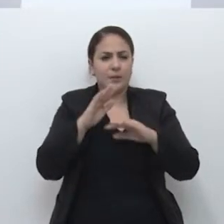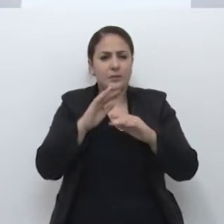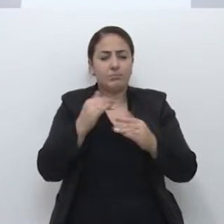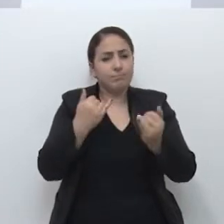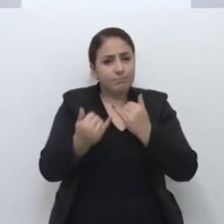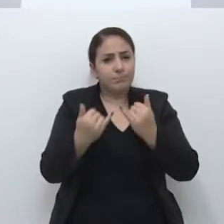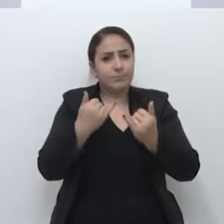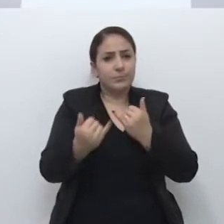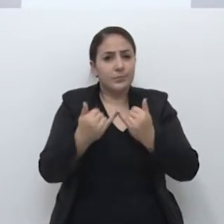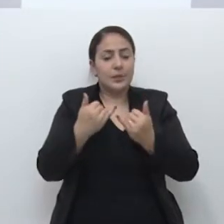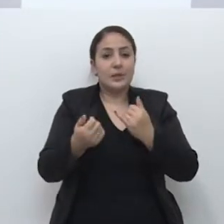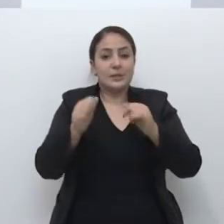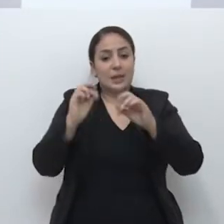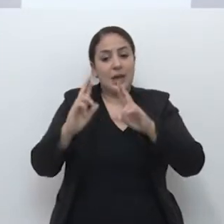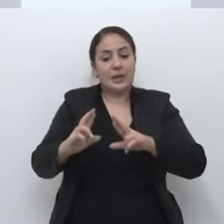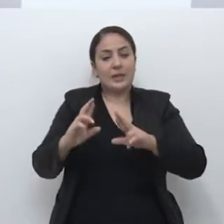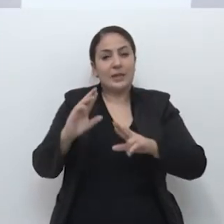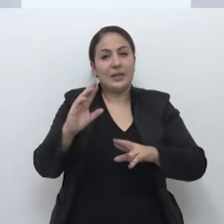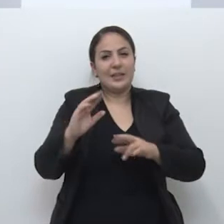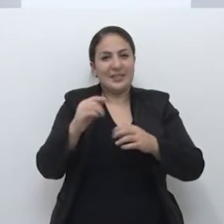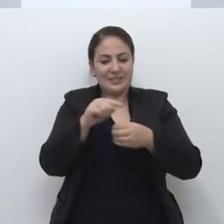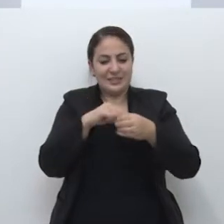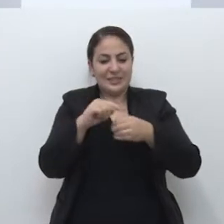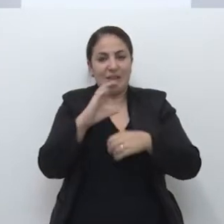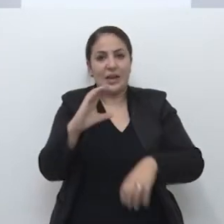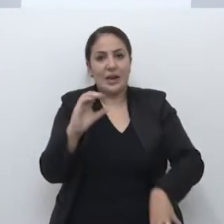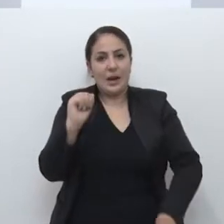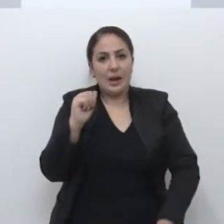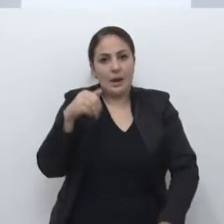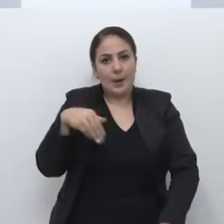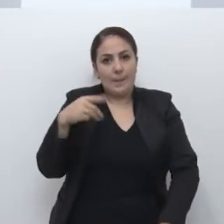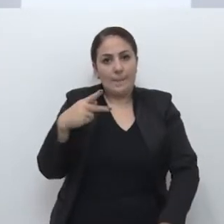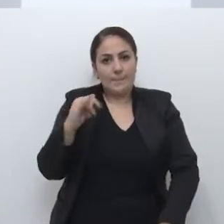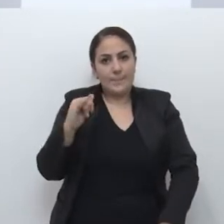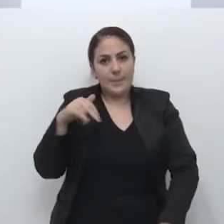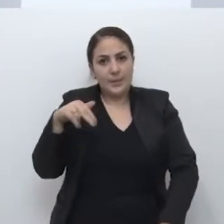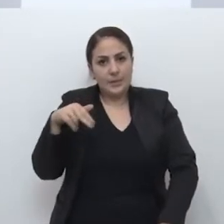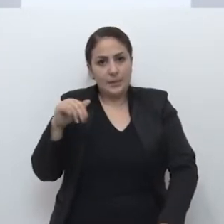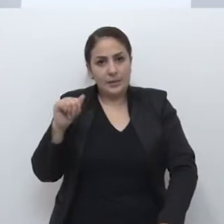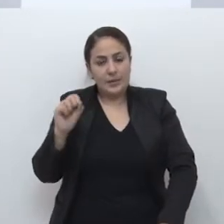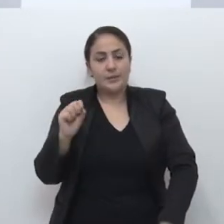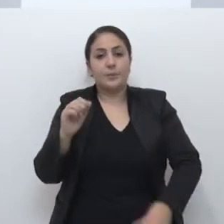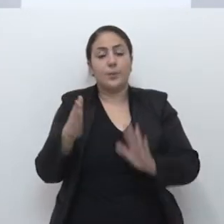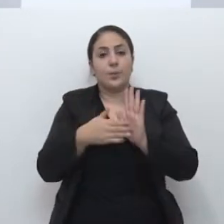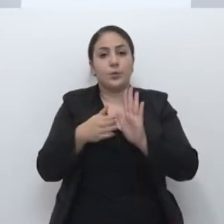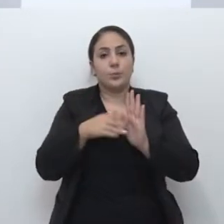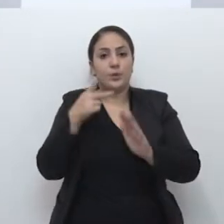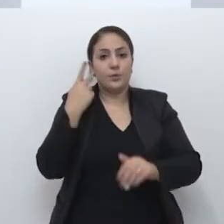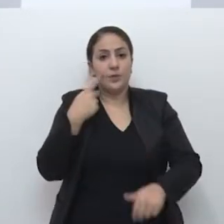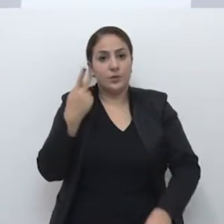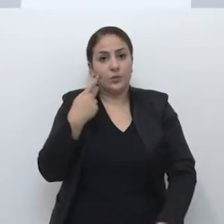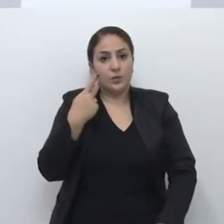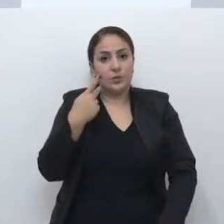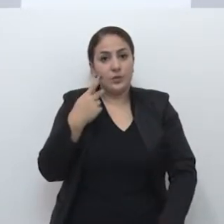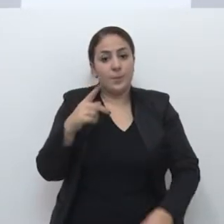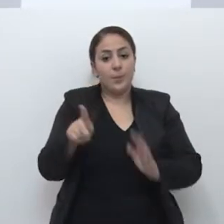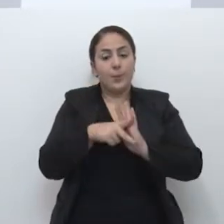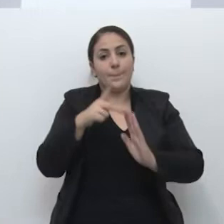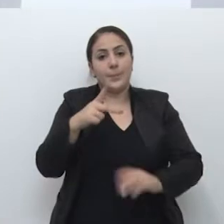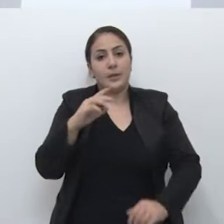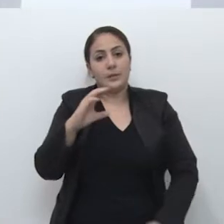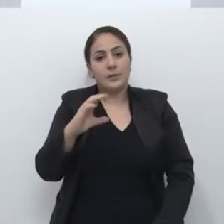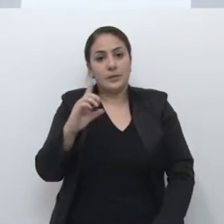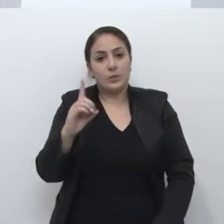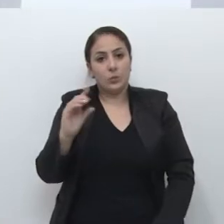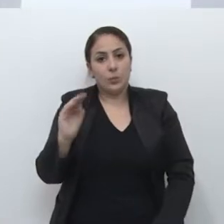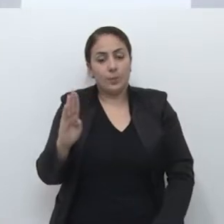bastante similar em Campinas, proposta pelo vereador Gustavo Peta, que é do PCdoB, que está propondo isso também com um debate